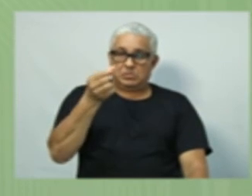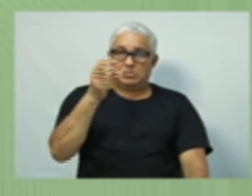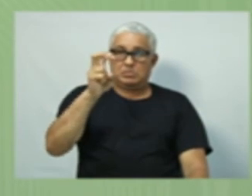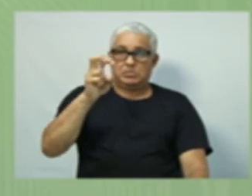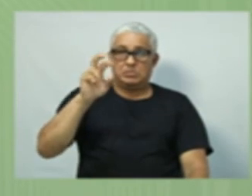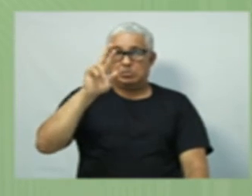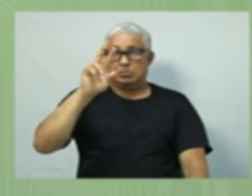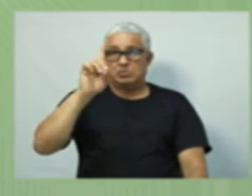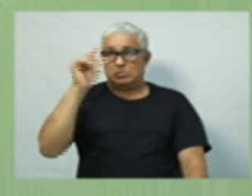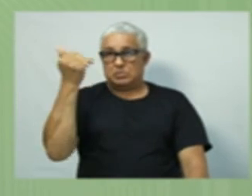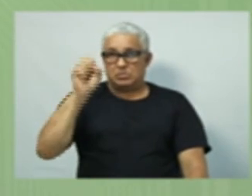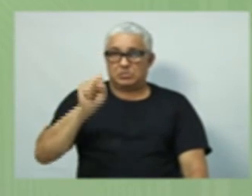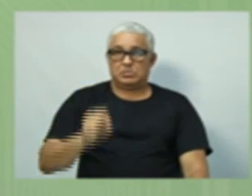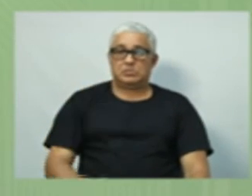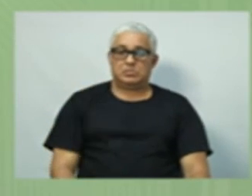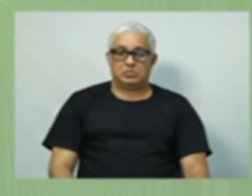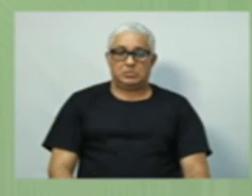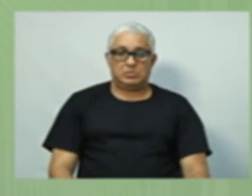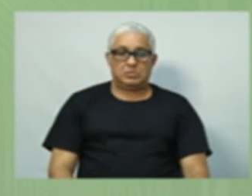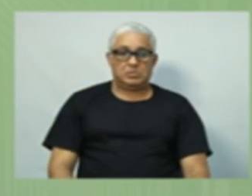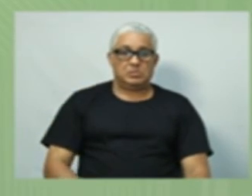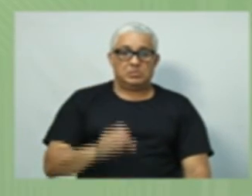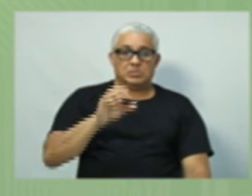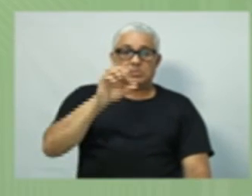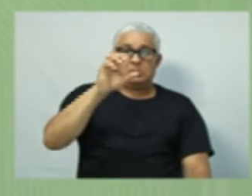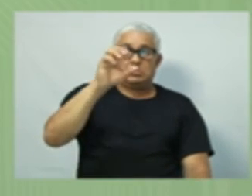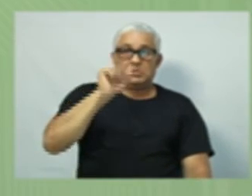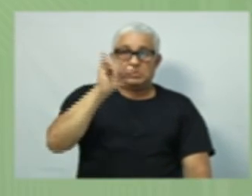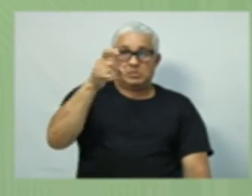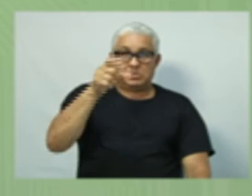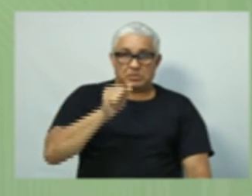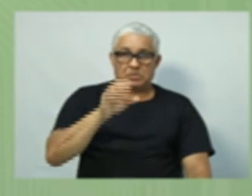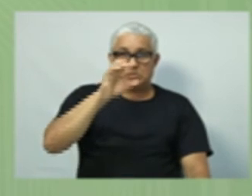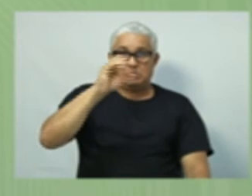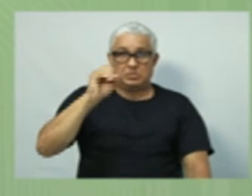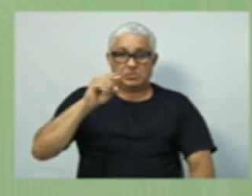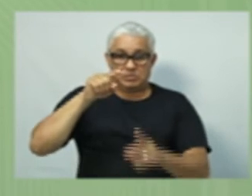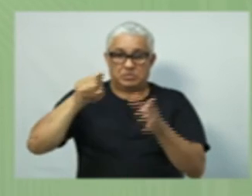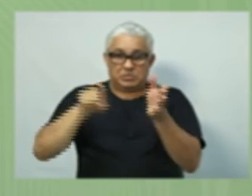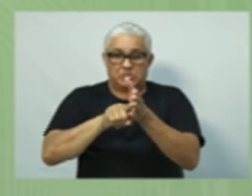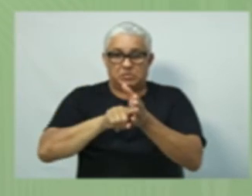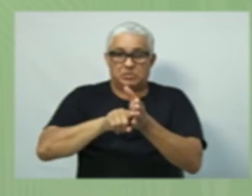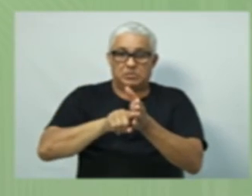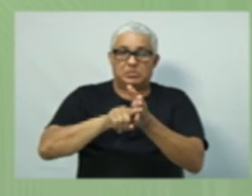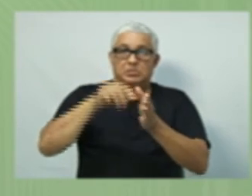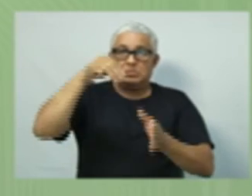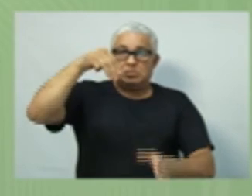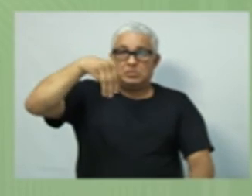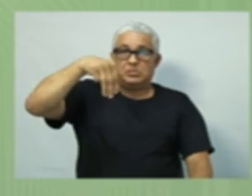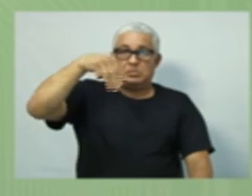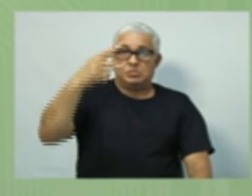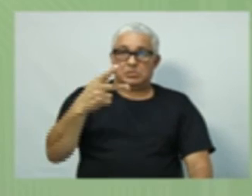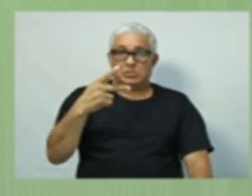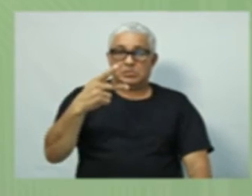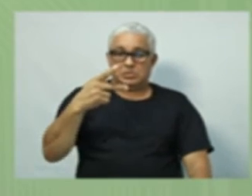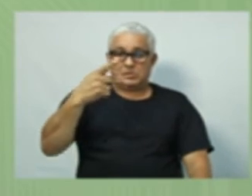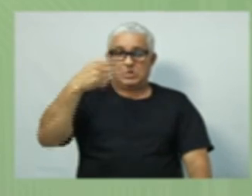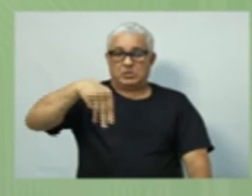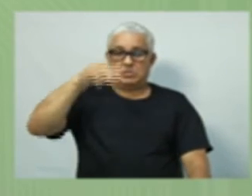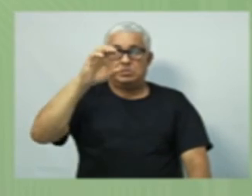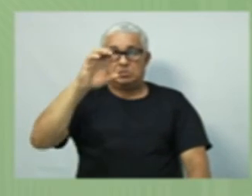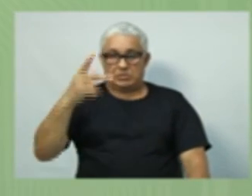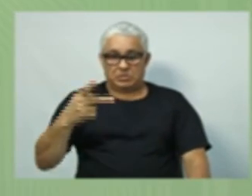dias correto ciclo de caixa é o ciclo operacional - o prazo médio de pagamento de compras fica operacional e